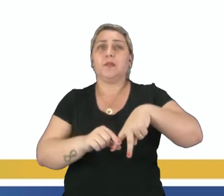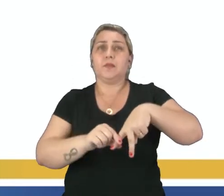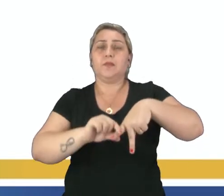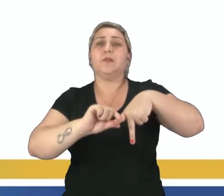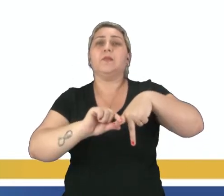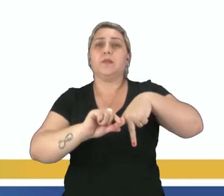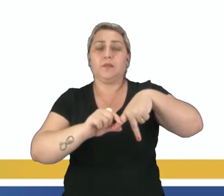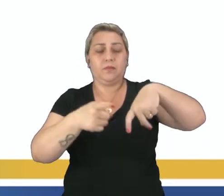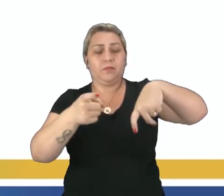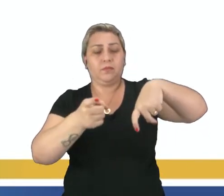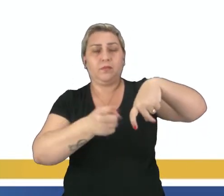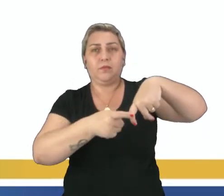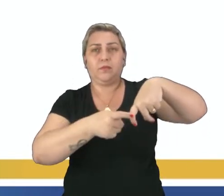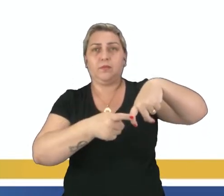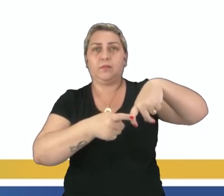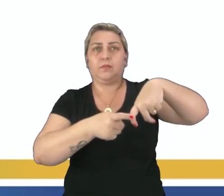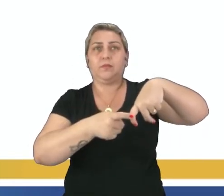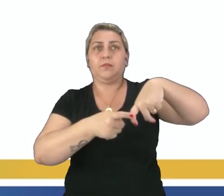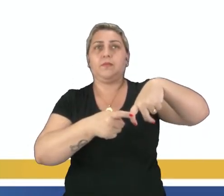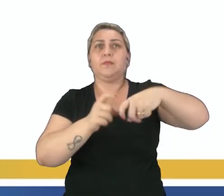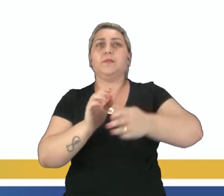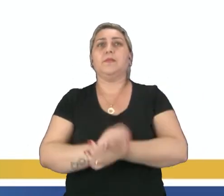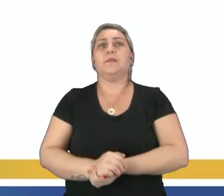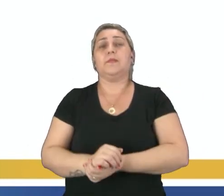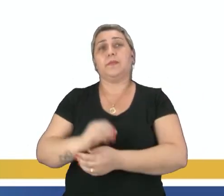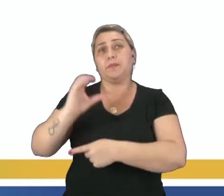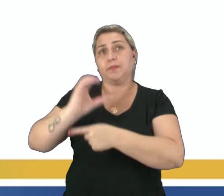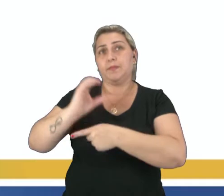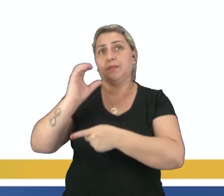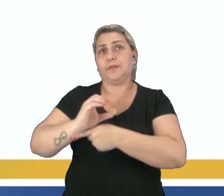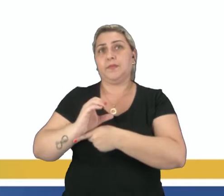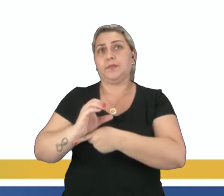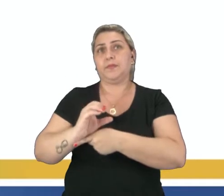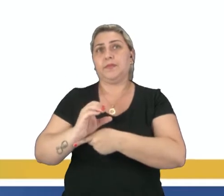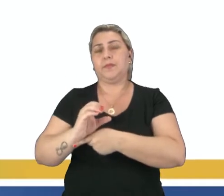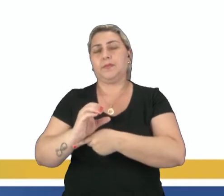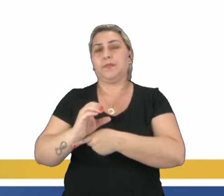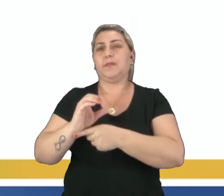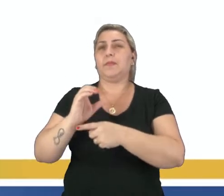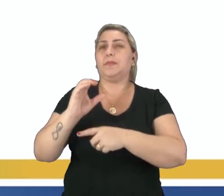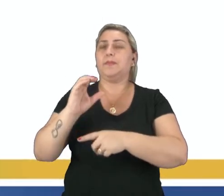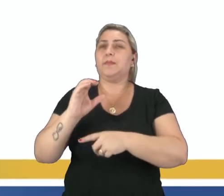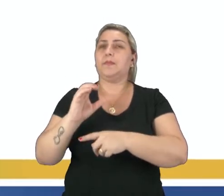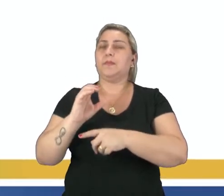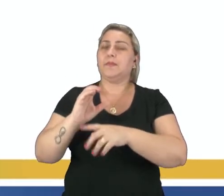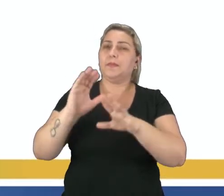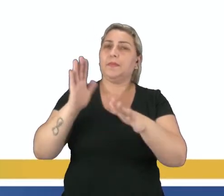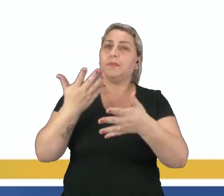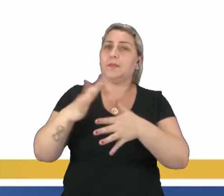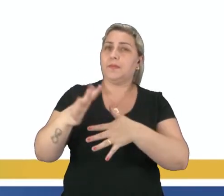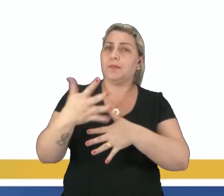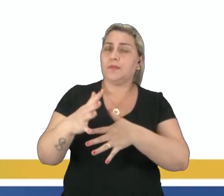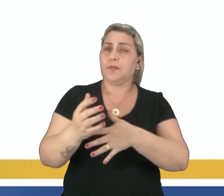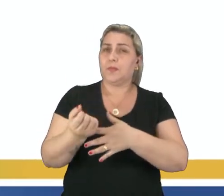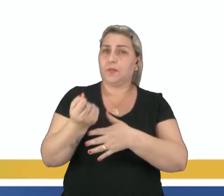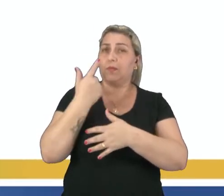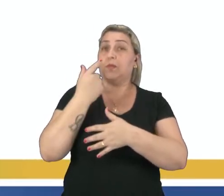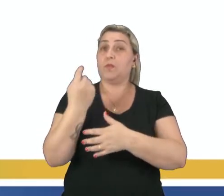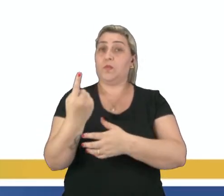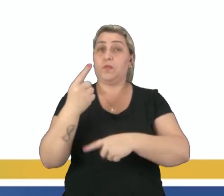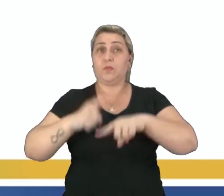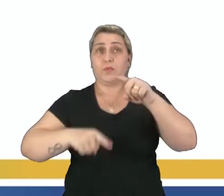quem possibilita, né, que os impulsos nervosos possam ser encaminhados por todo o nosso corpo, que as informações possam ser,